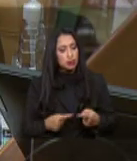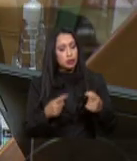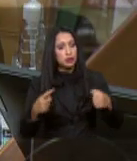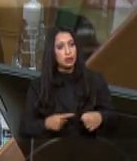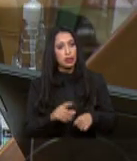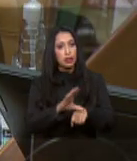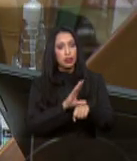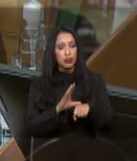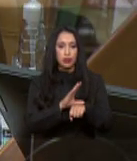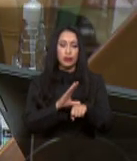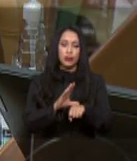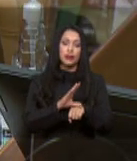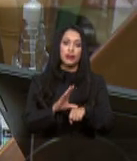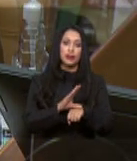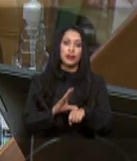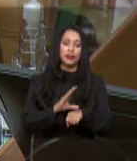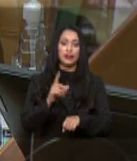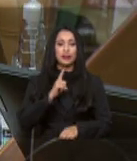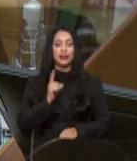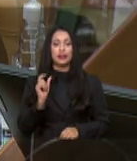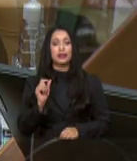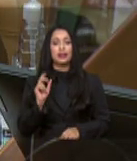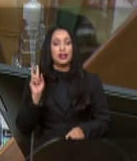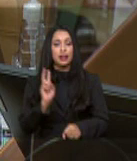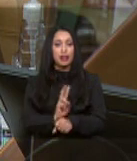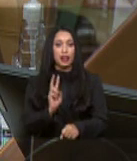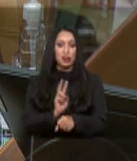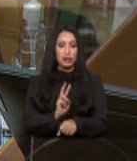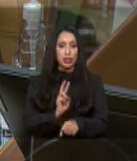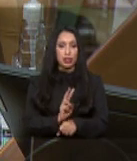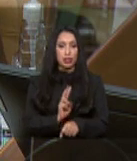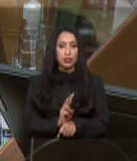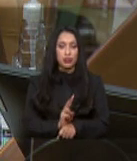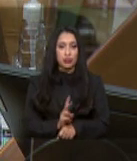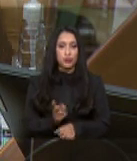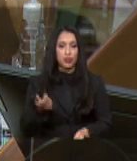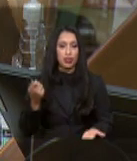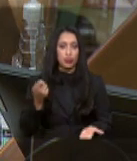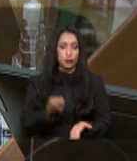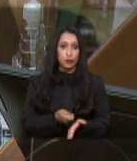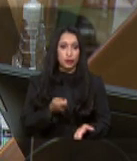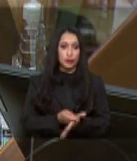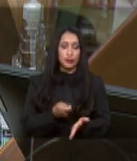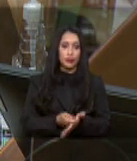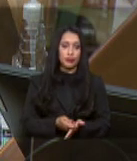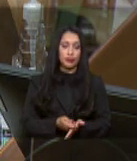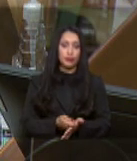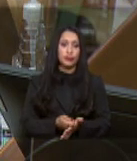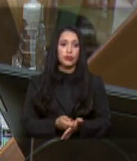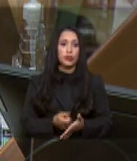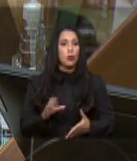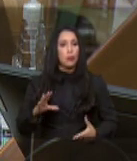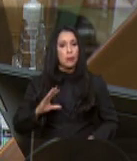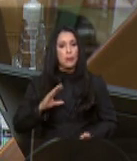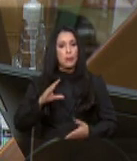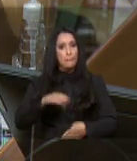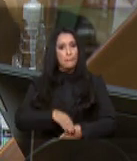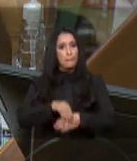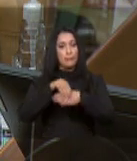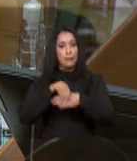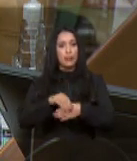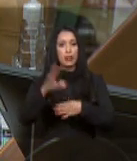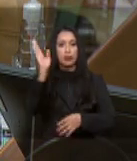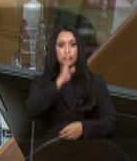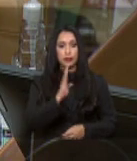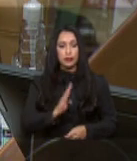constitucionalmente, expressamente, tida como de preservação obrigatória, como patrimônio nacional. A